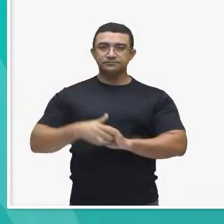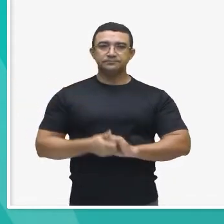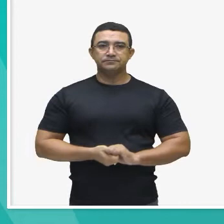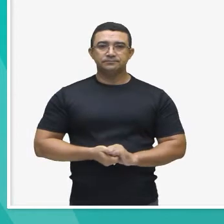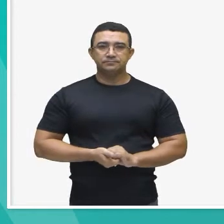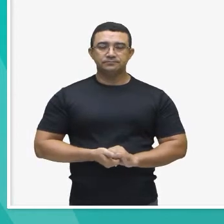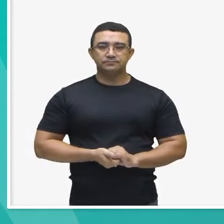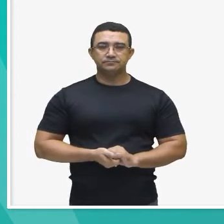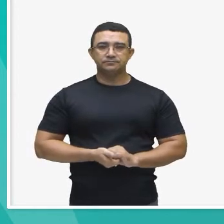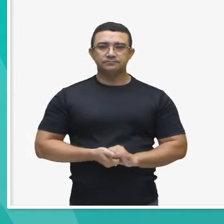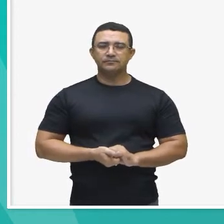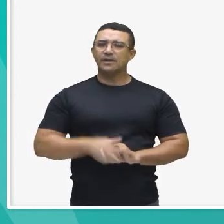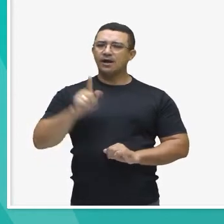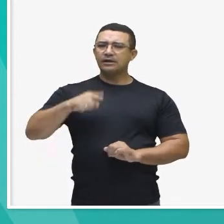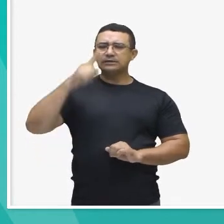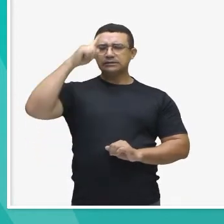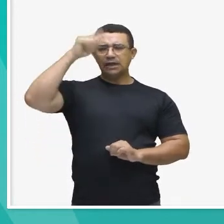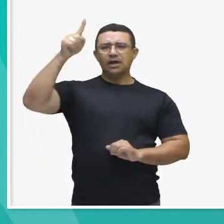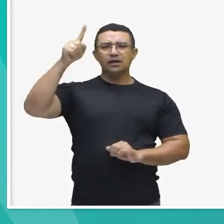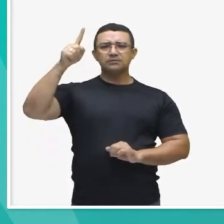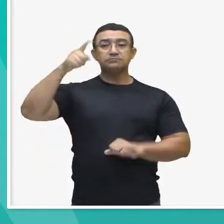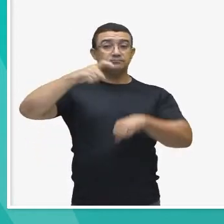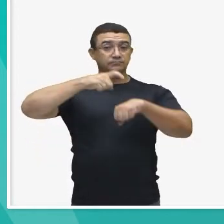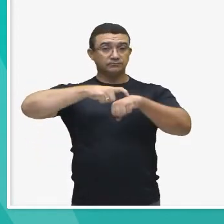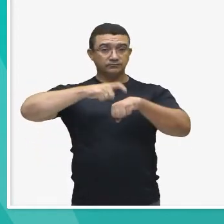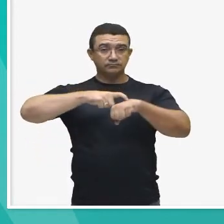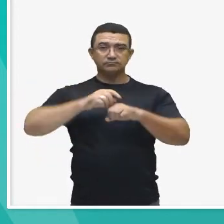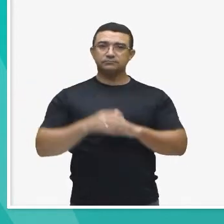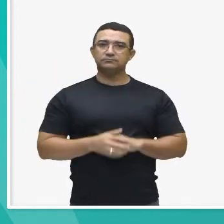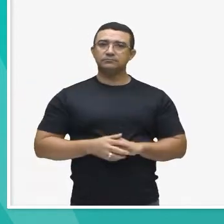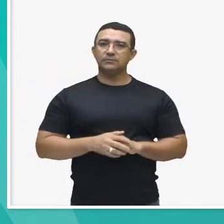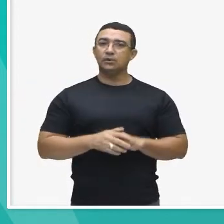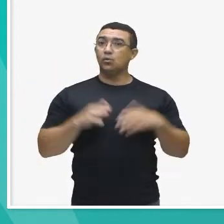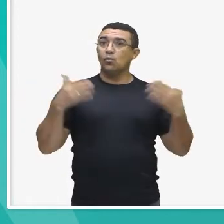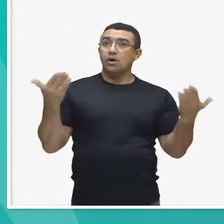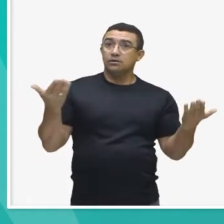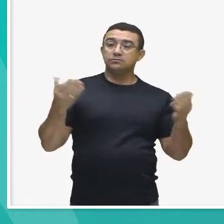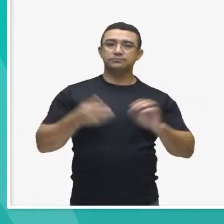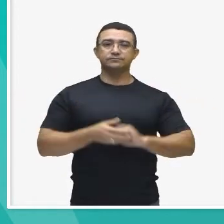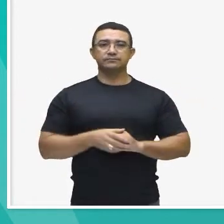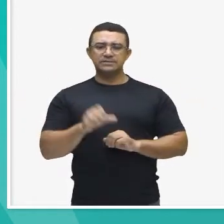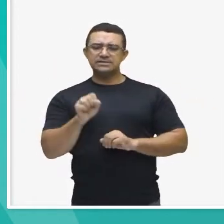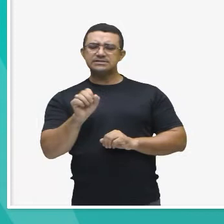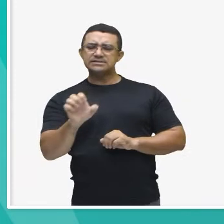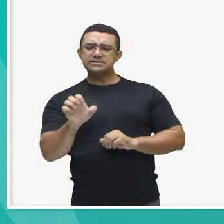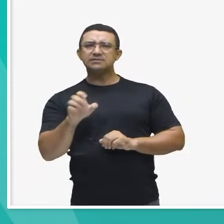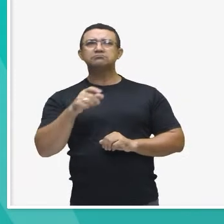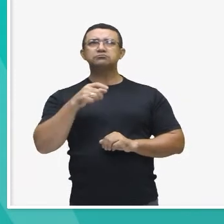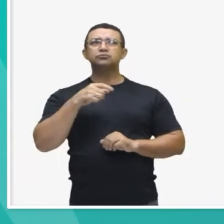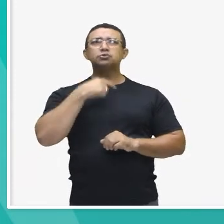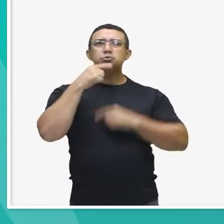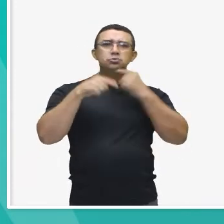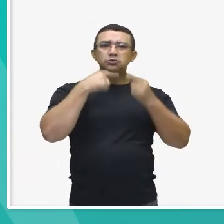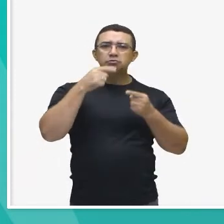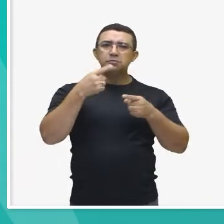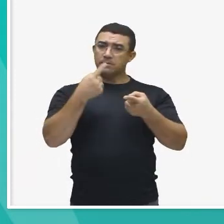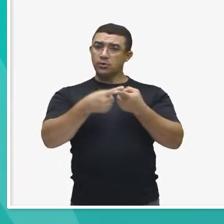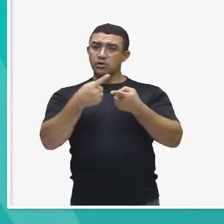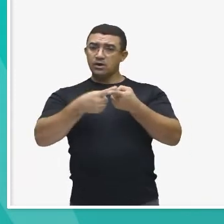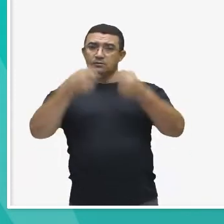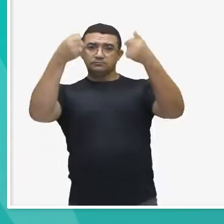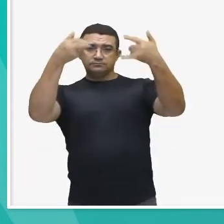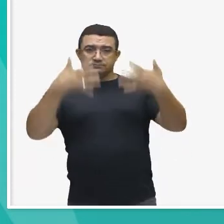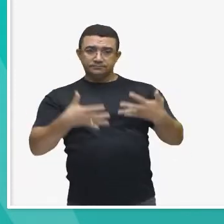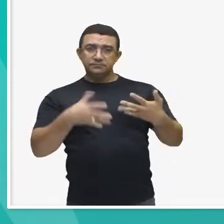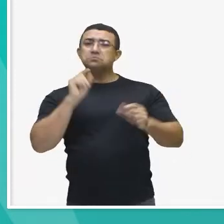dão ideias de circunstância. Ó, quando, né, o se aí de dúvida, o porquê de explicação, o